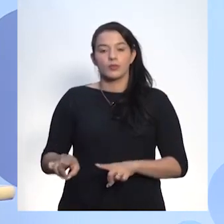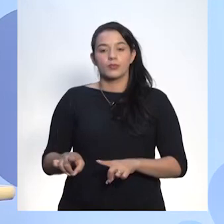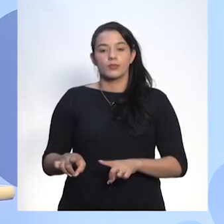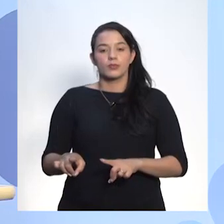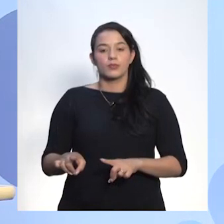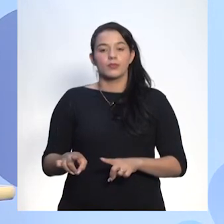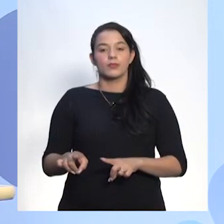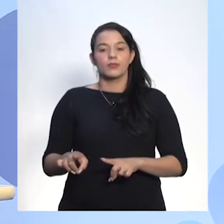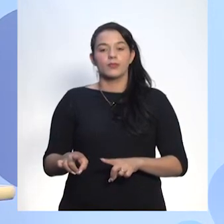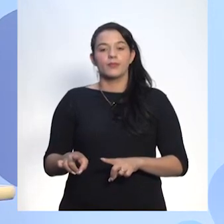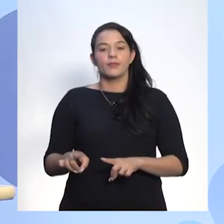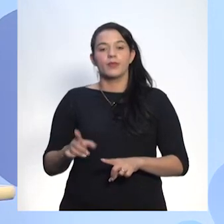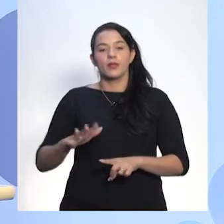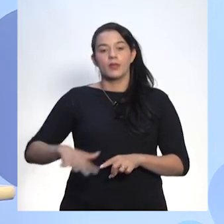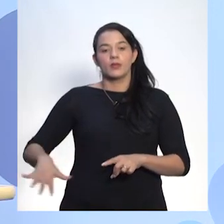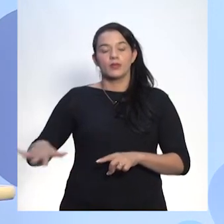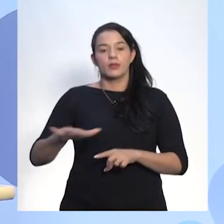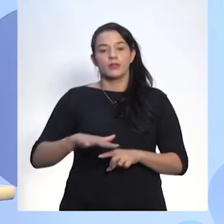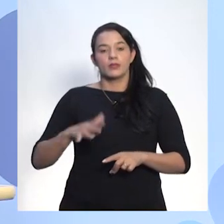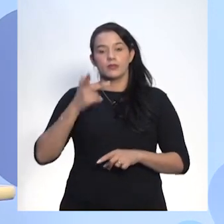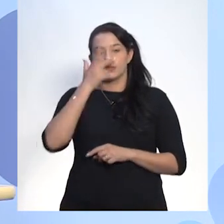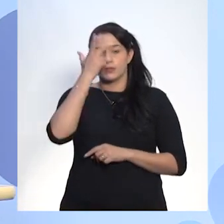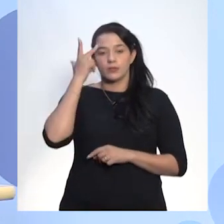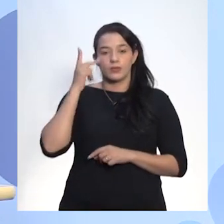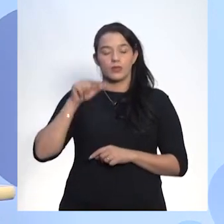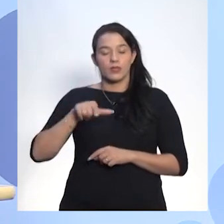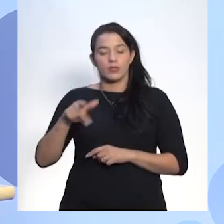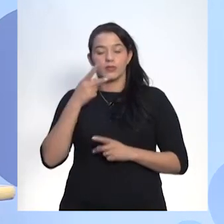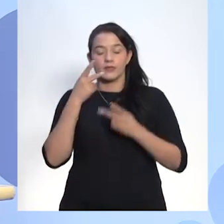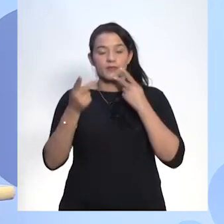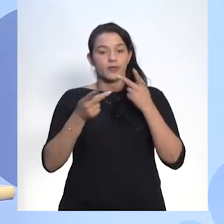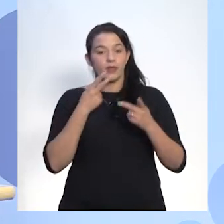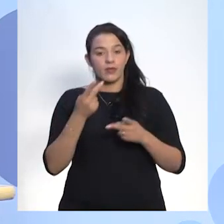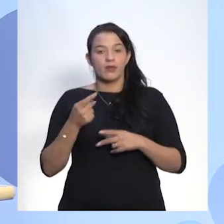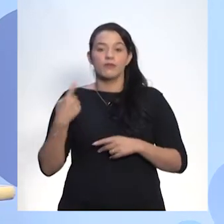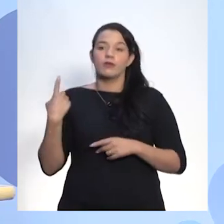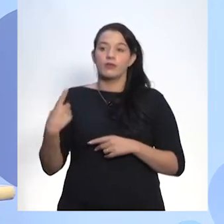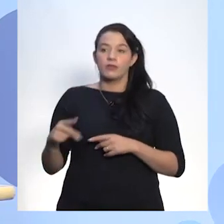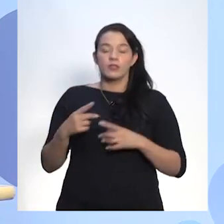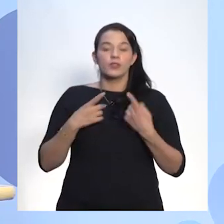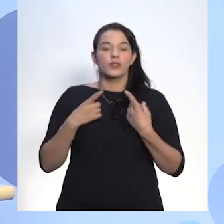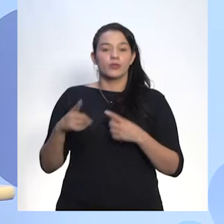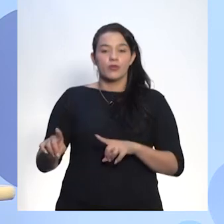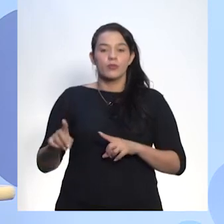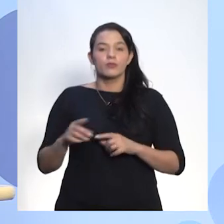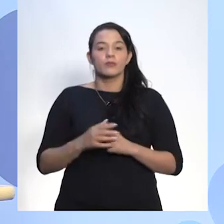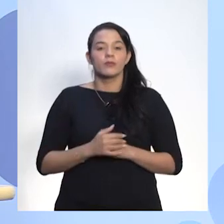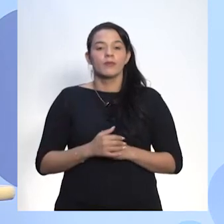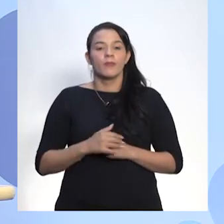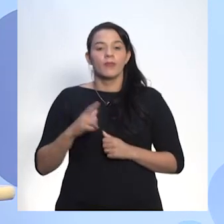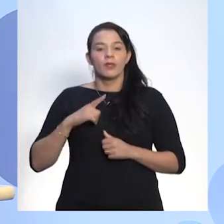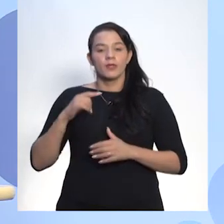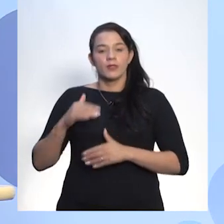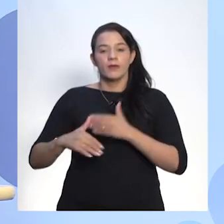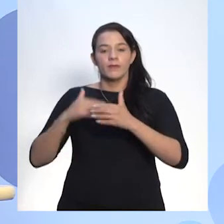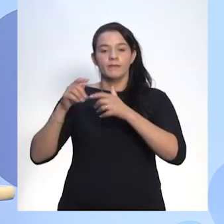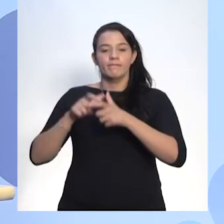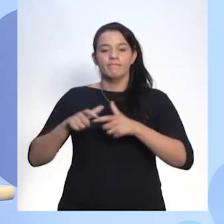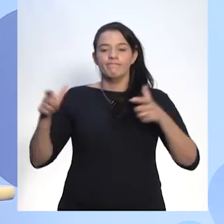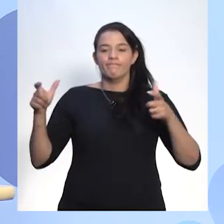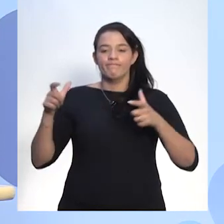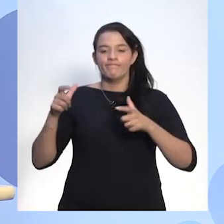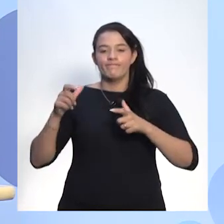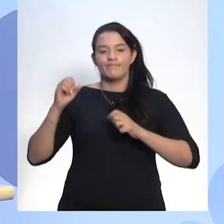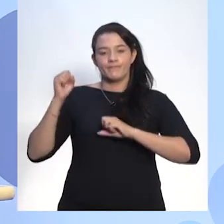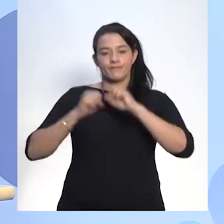justamente as contradições que eles estavam submetidos naquele momento de crescimento industrial,